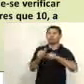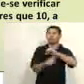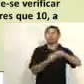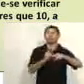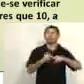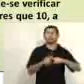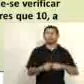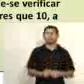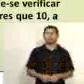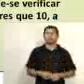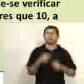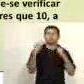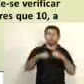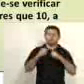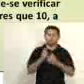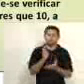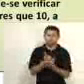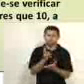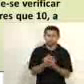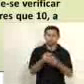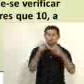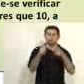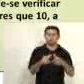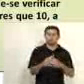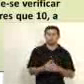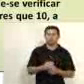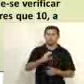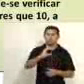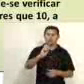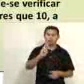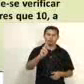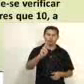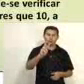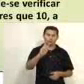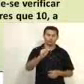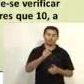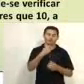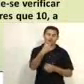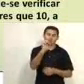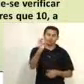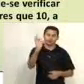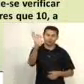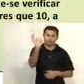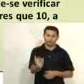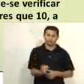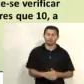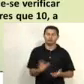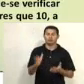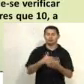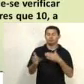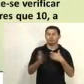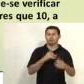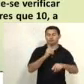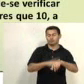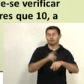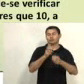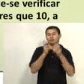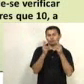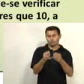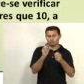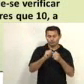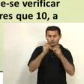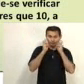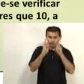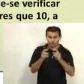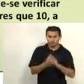alteração? Porque eu preciso manter a área dessa curva 100%, independente da situação. Da mesma maneira, pode-se